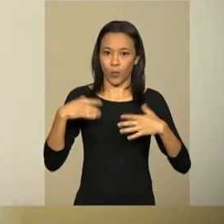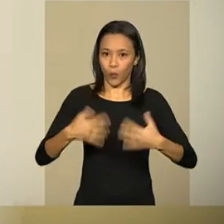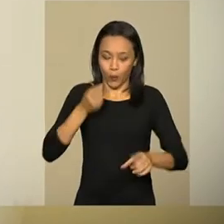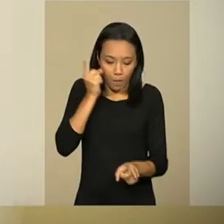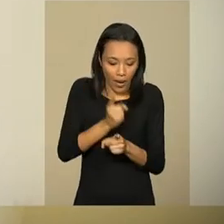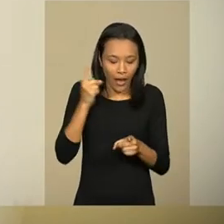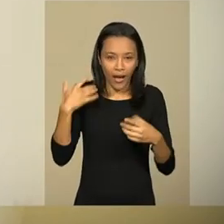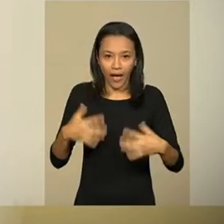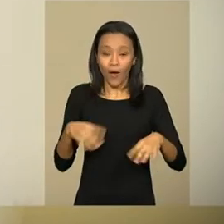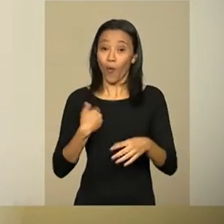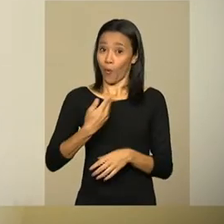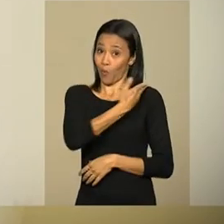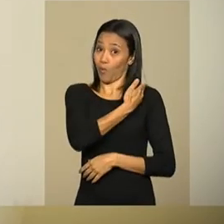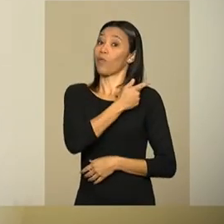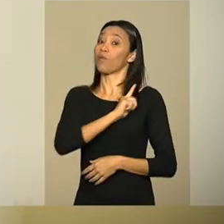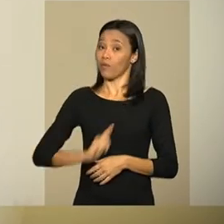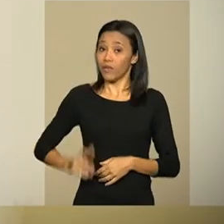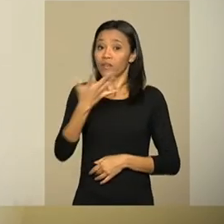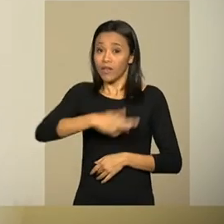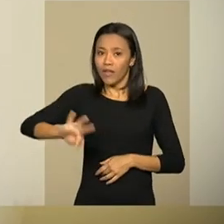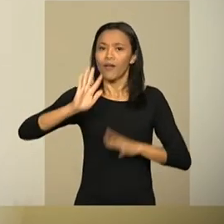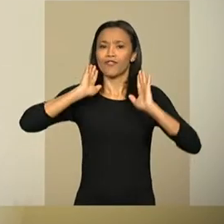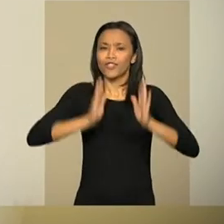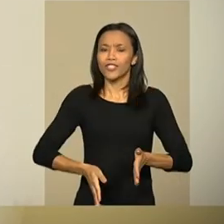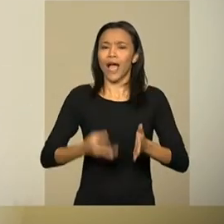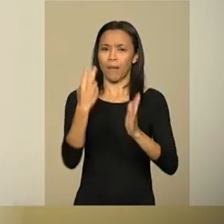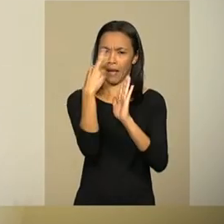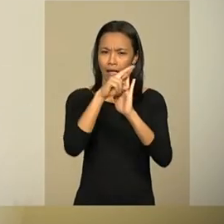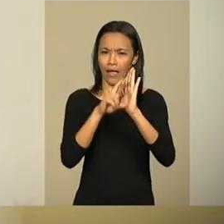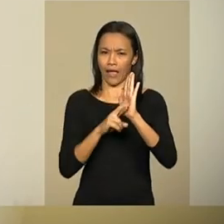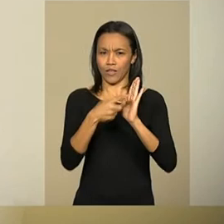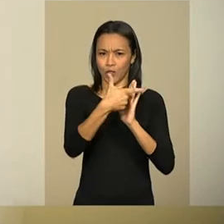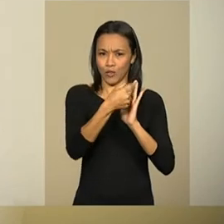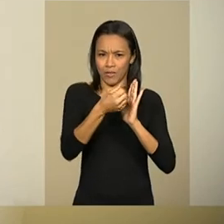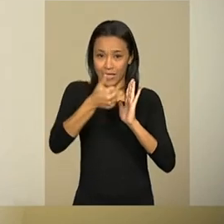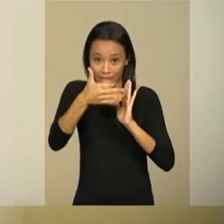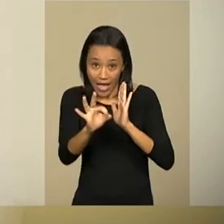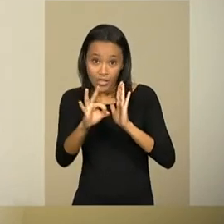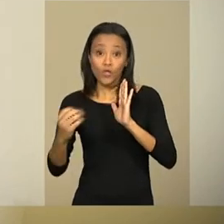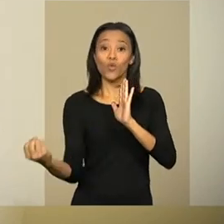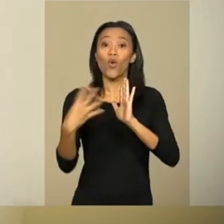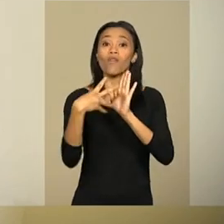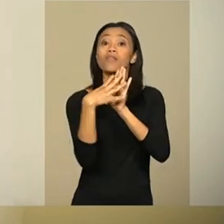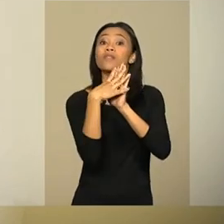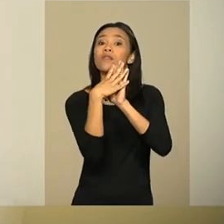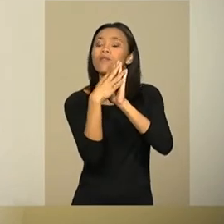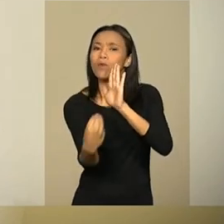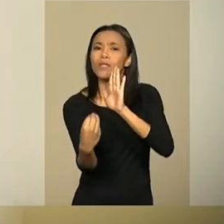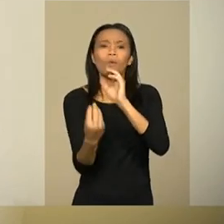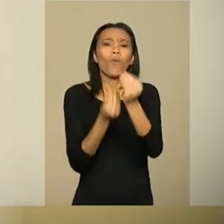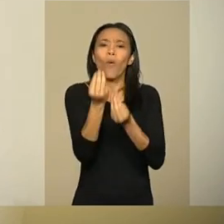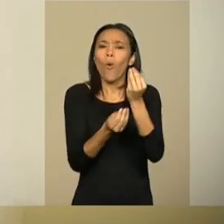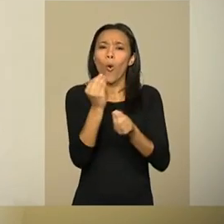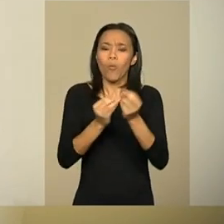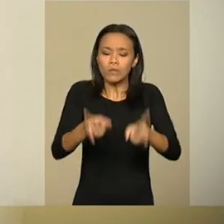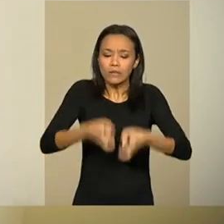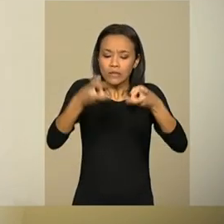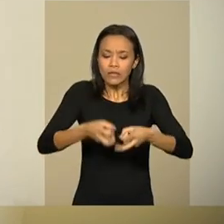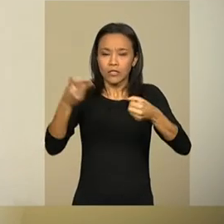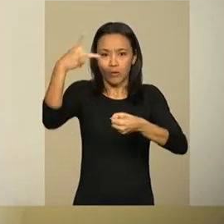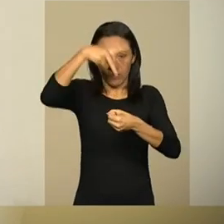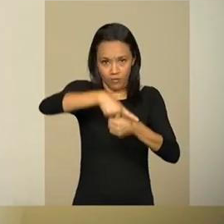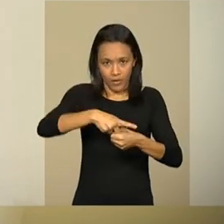descobrimos o governo federal estabeleceu em 2010 um novo modelo para a produção do petróleo no pré-sal